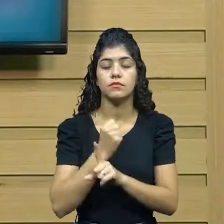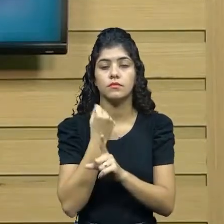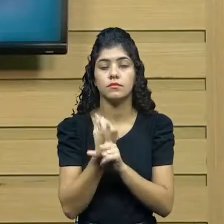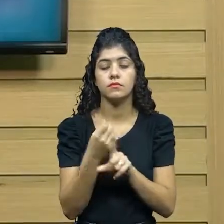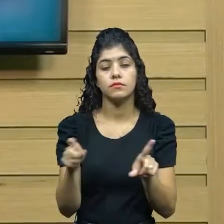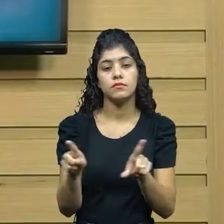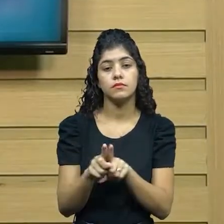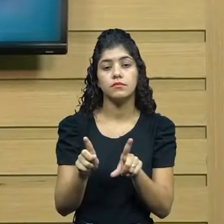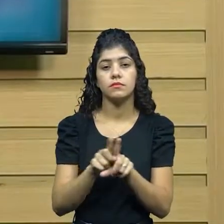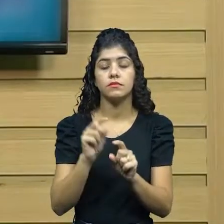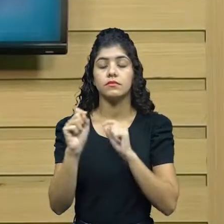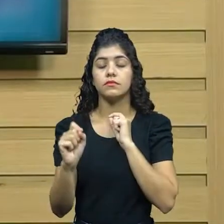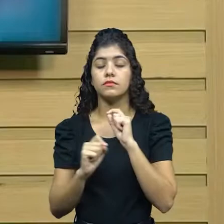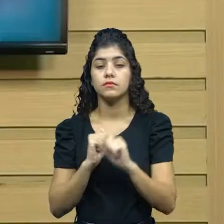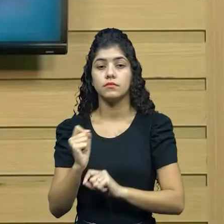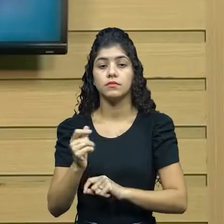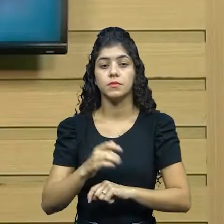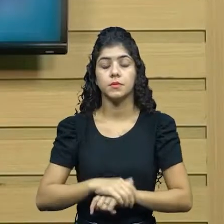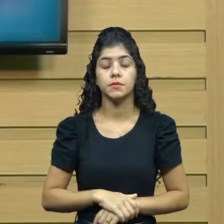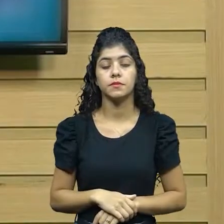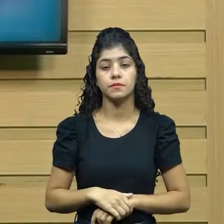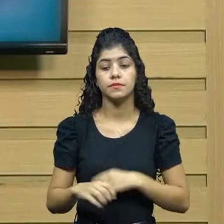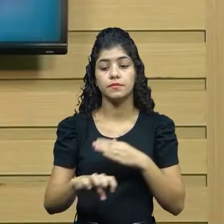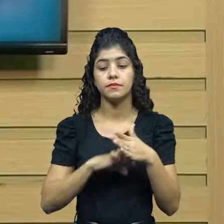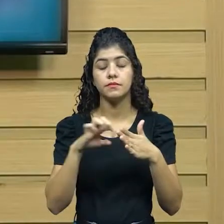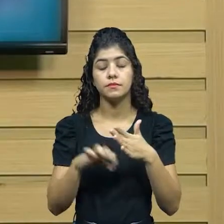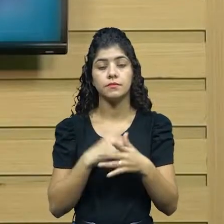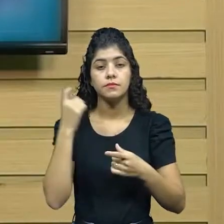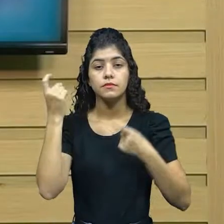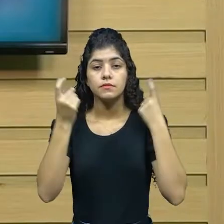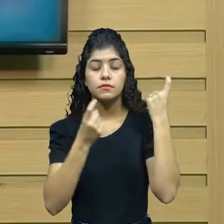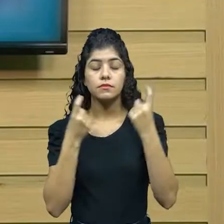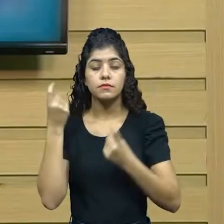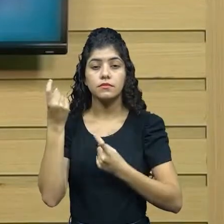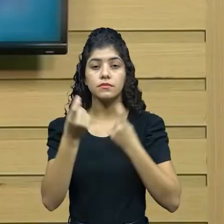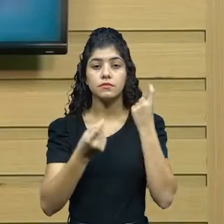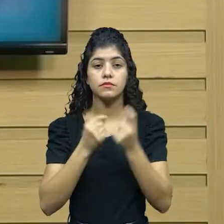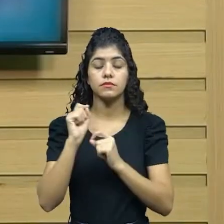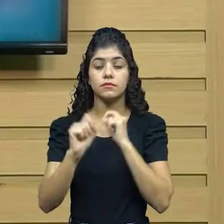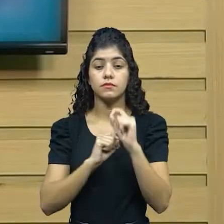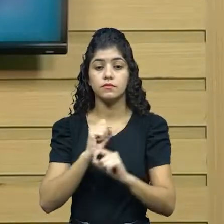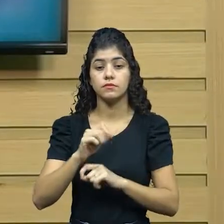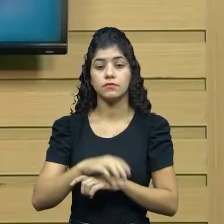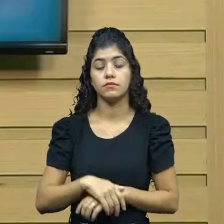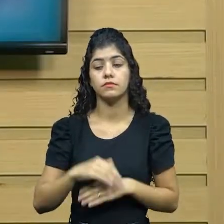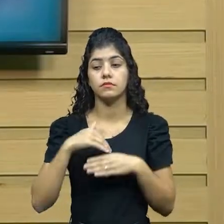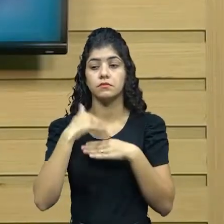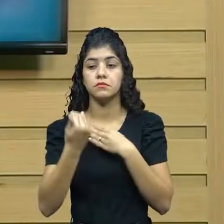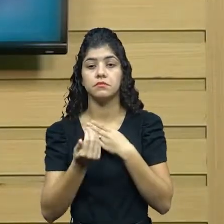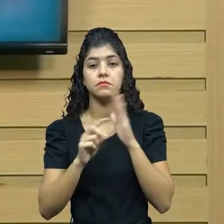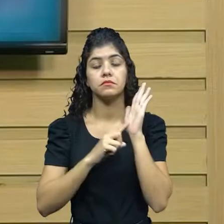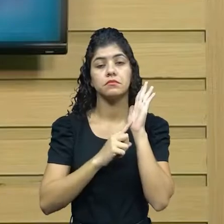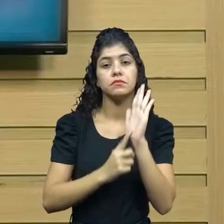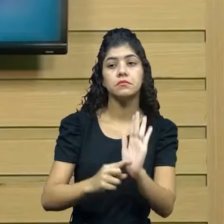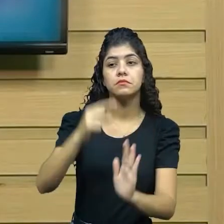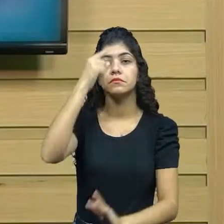social é quando a empresa se preocupa pelo externo. Como